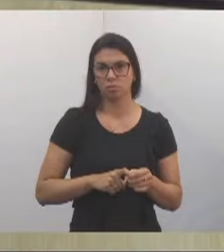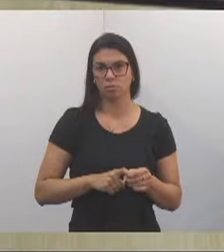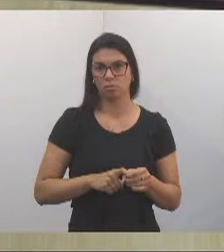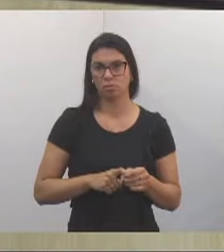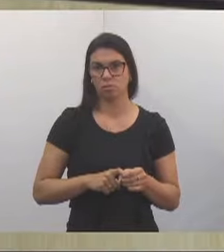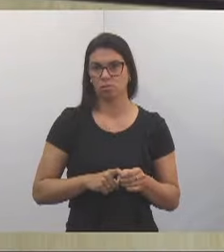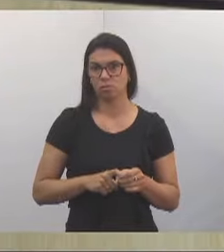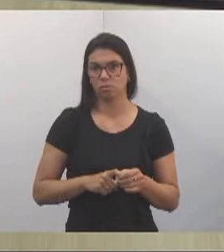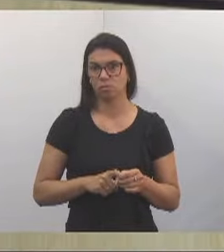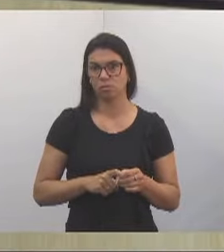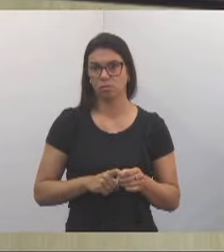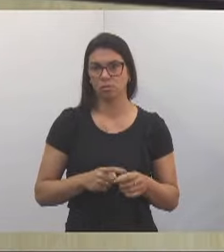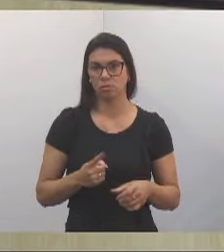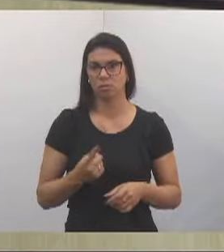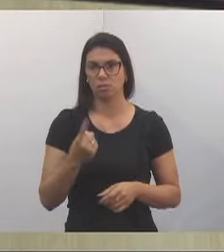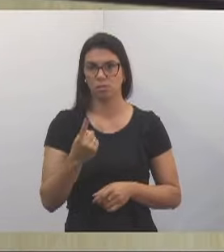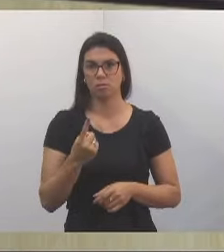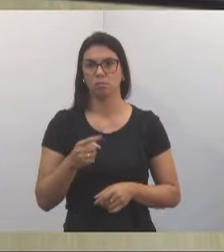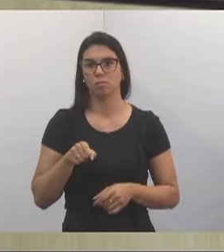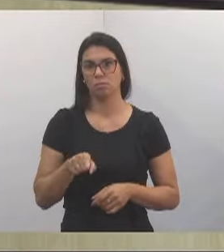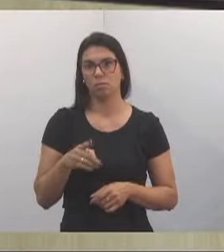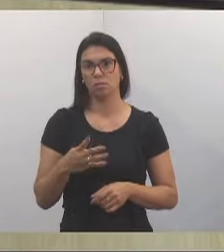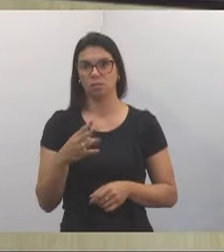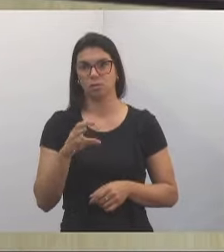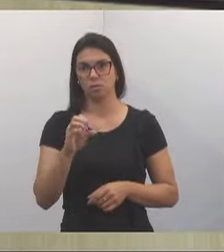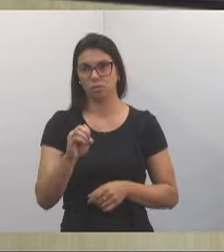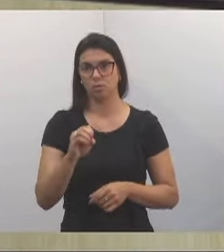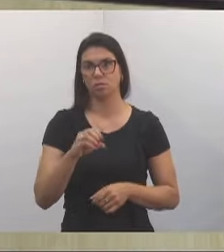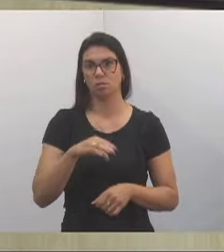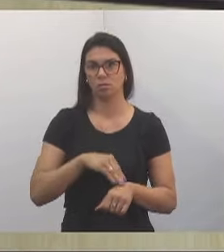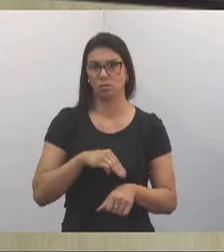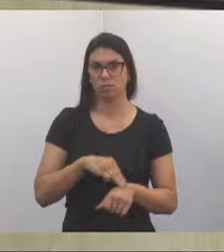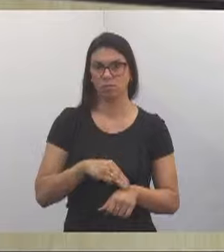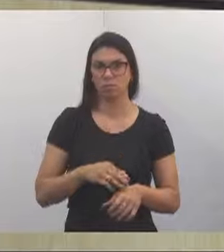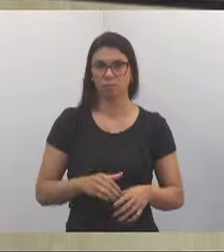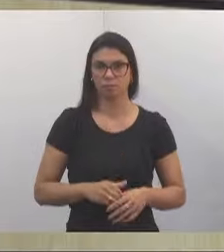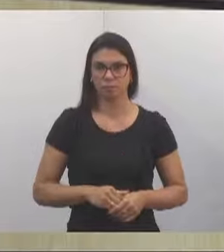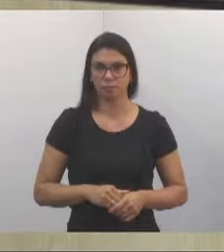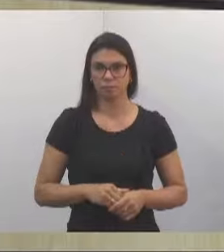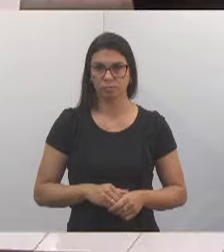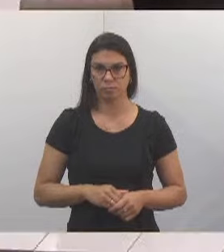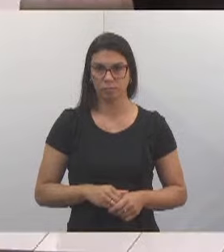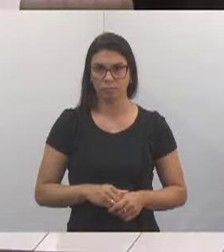13 horas e 40 minutos. 13 horas e 40 minutos.